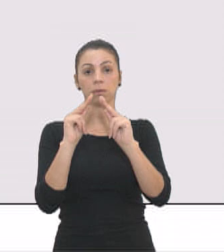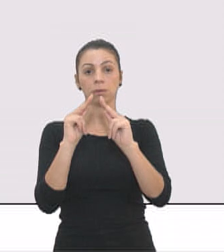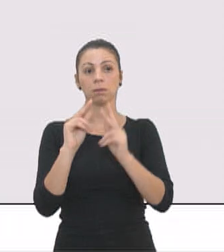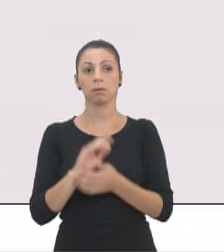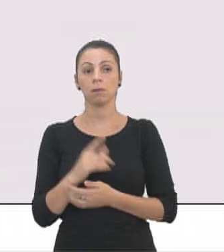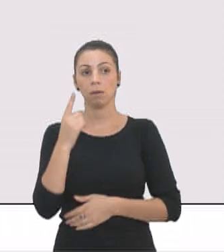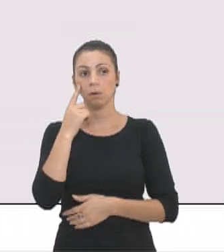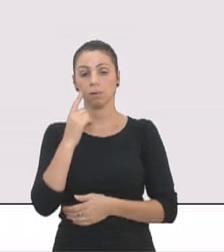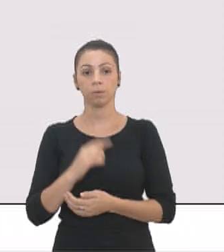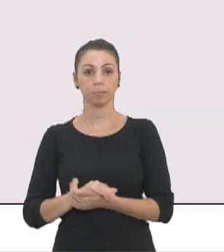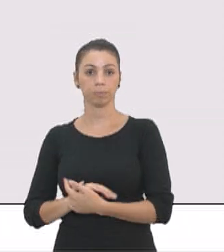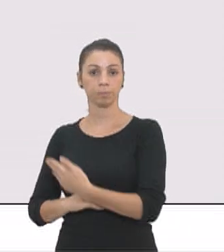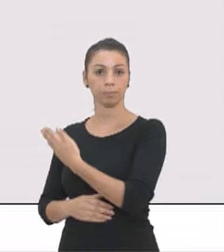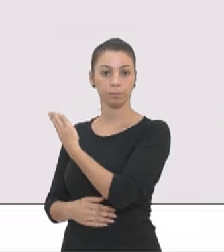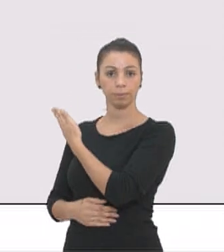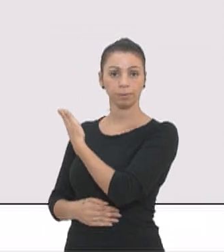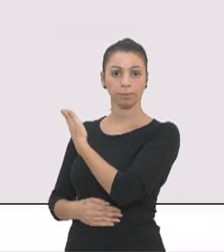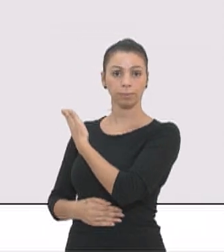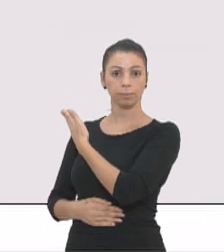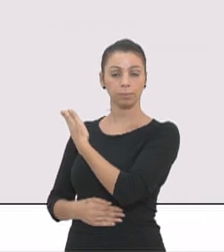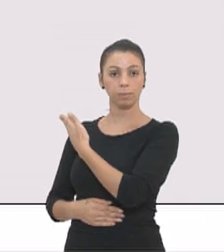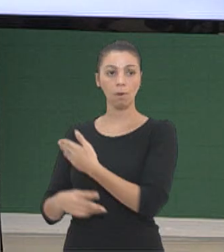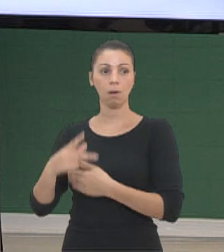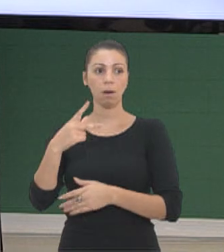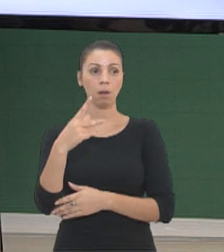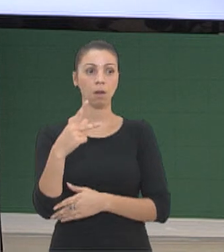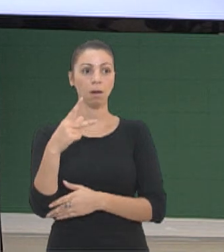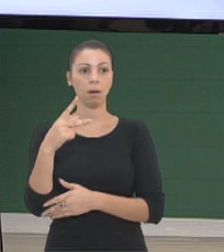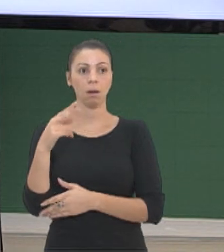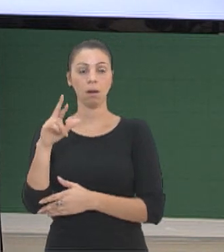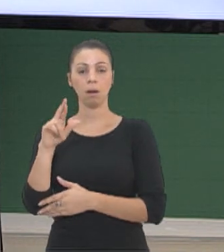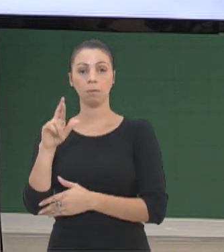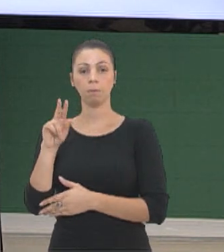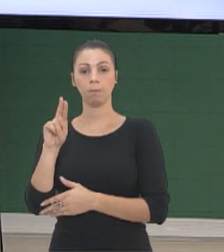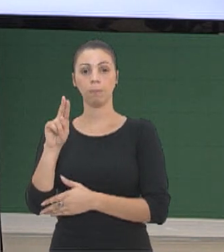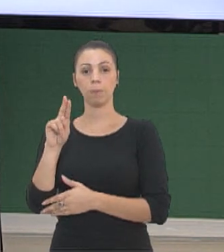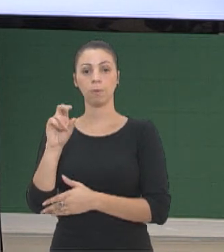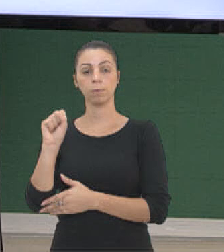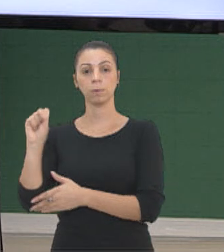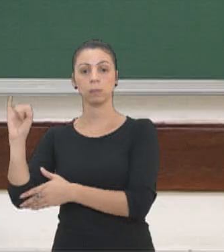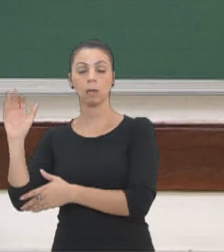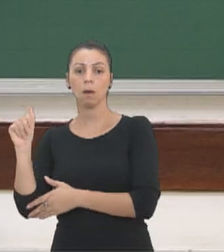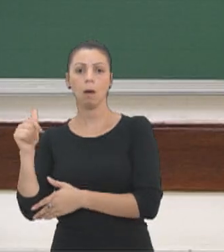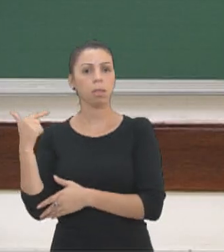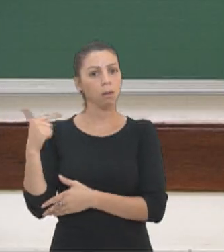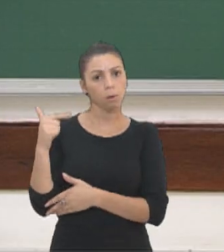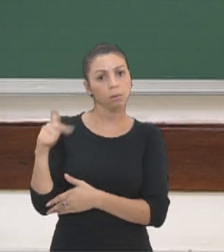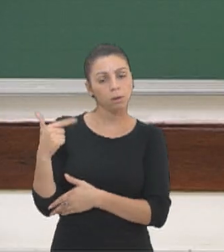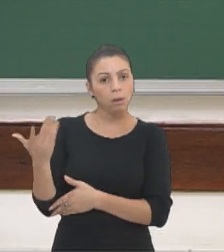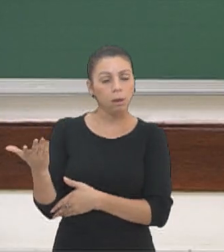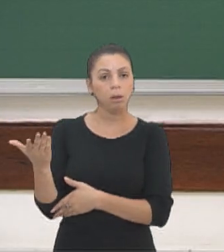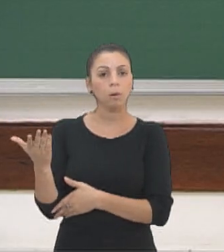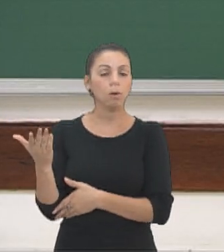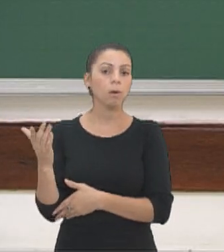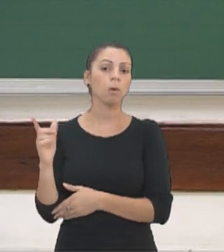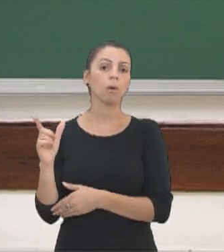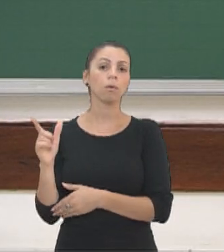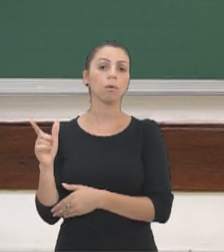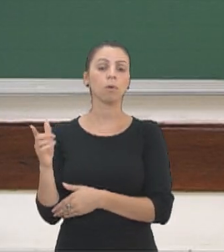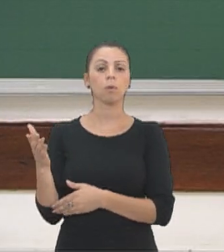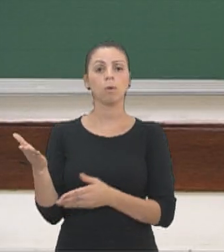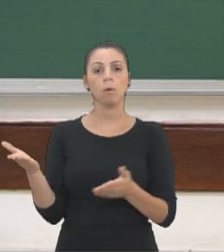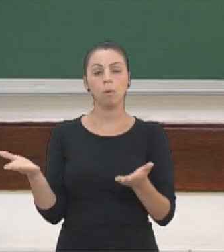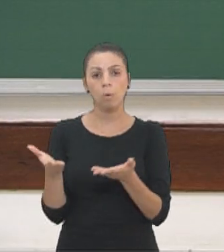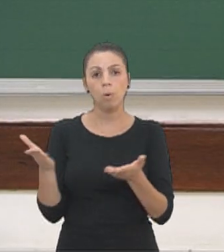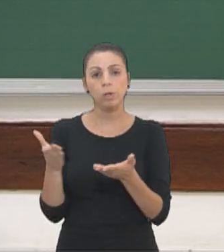Prússia. Como eu havia falado, a Prússia hoje já não existe mais. Faz parte hoje do que nós conhecemos basicamente como